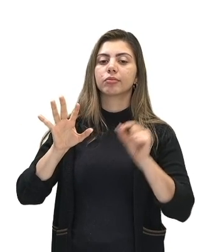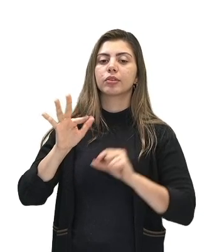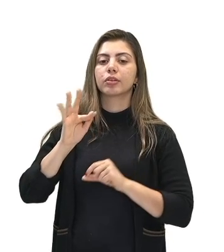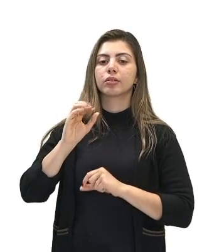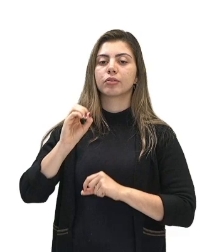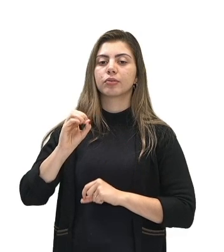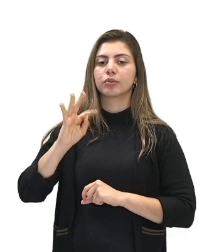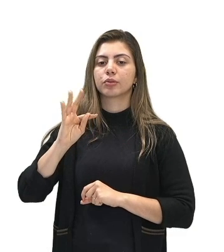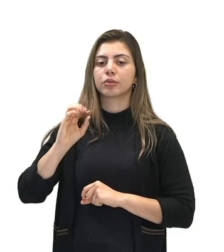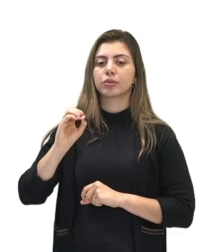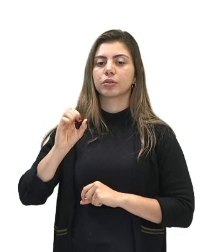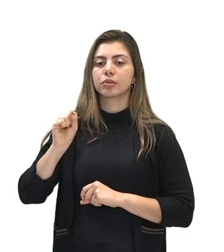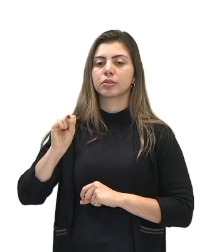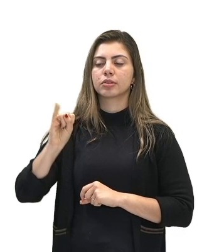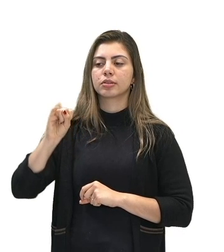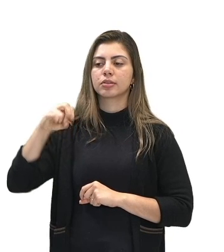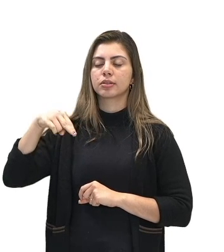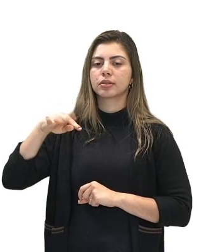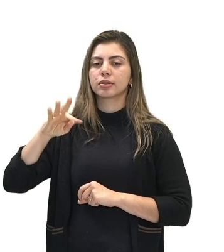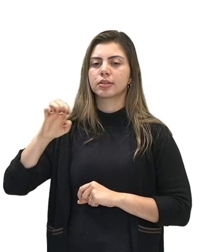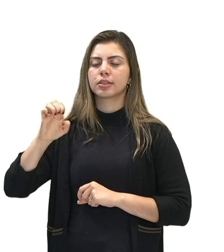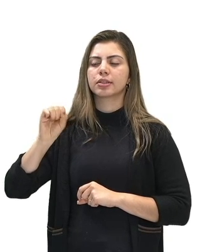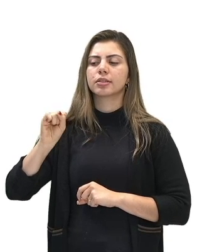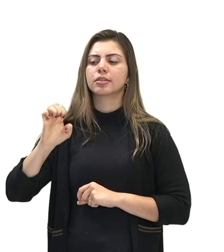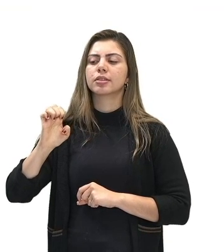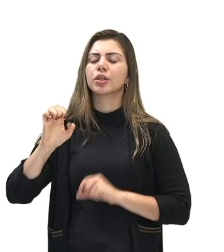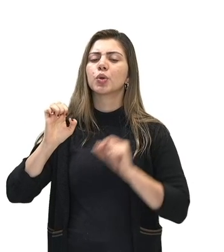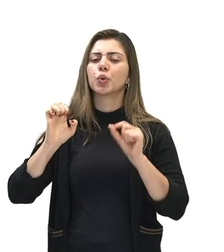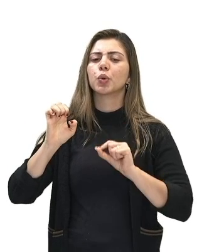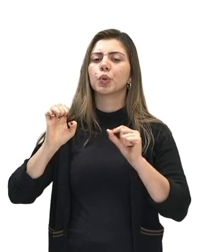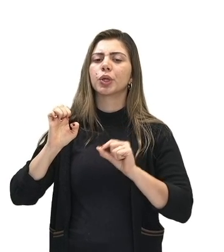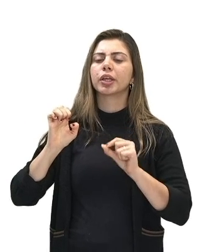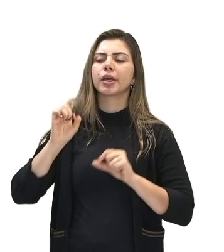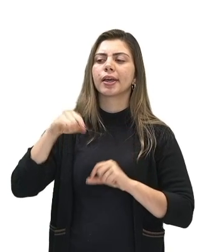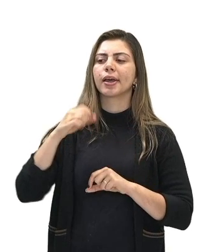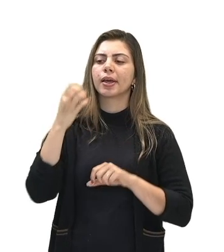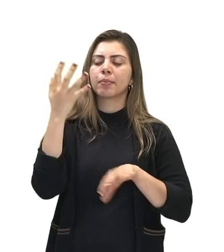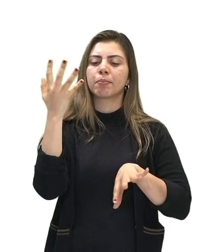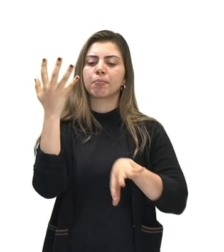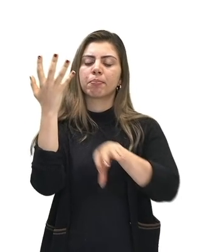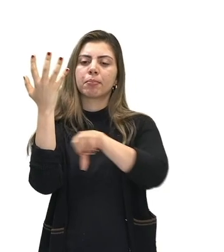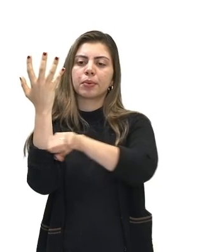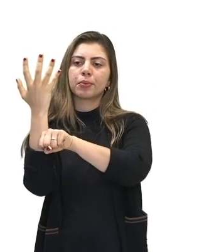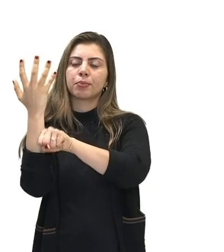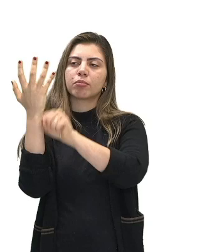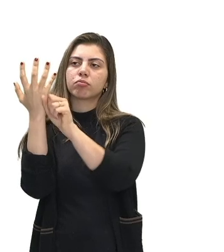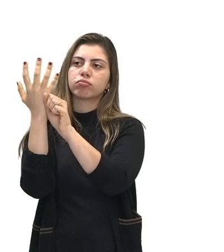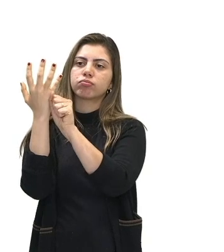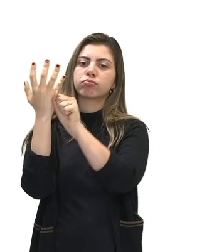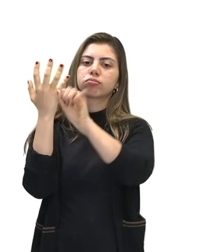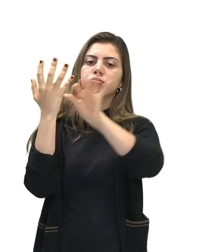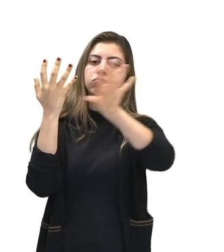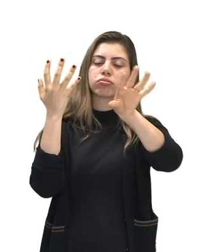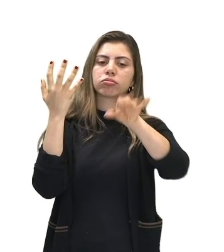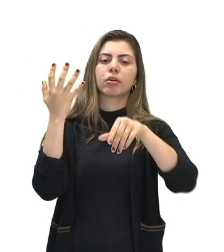que é um processo endotérmico, tá bom? Essa é uma